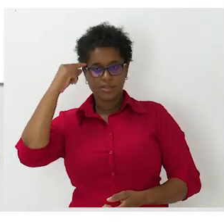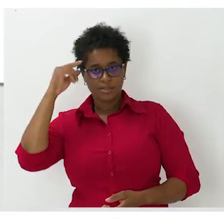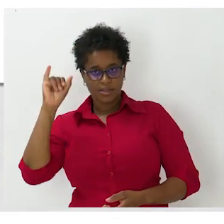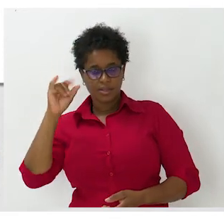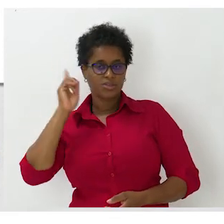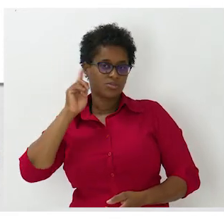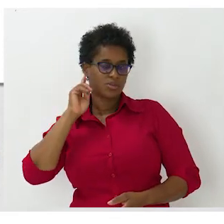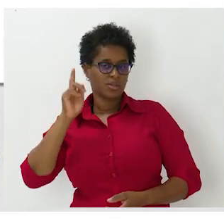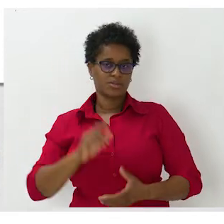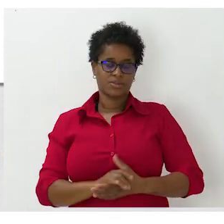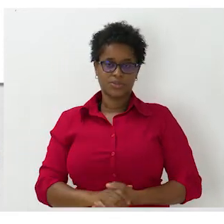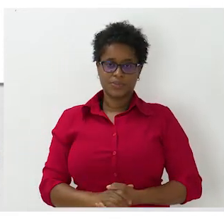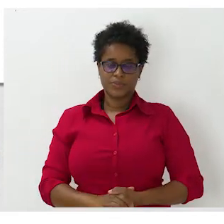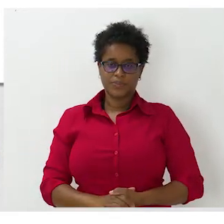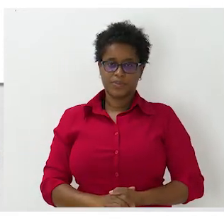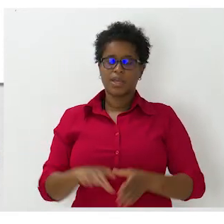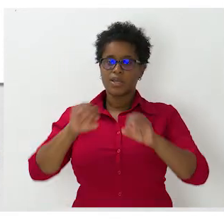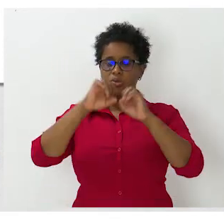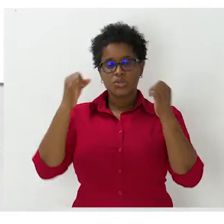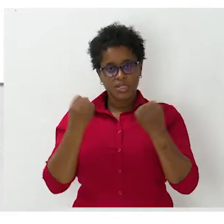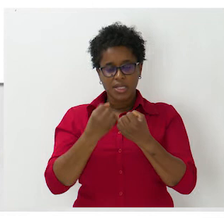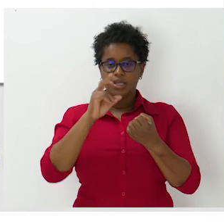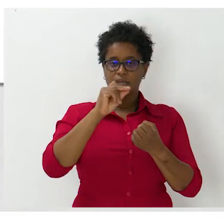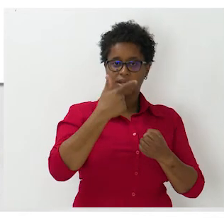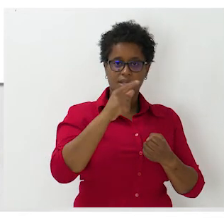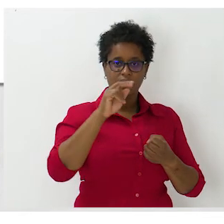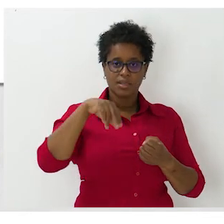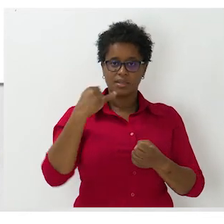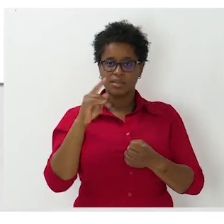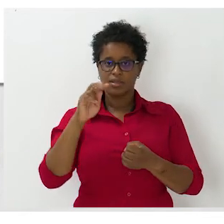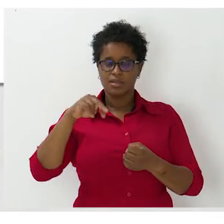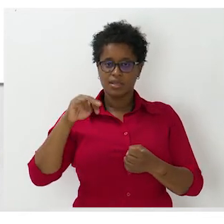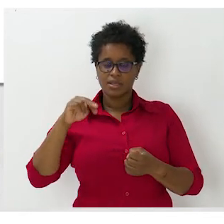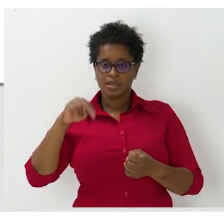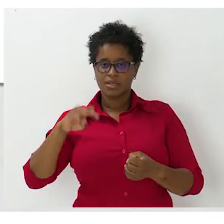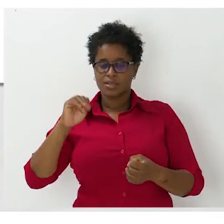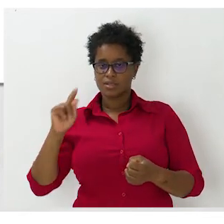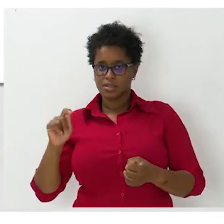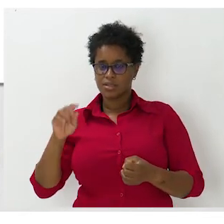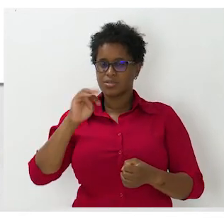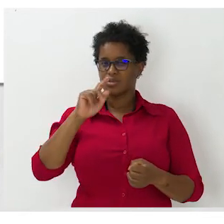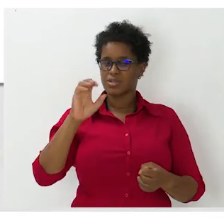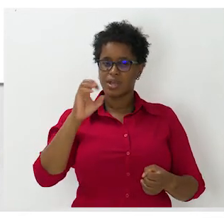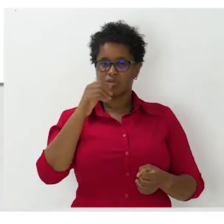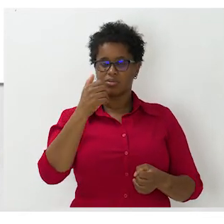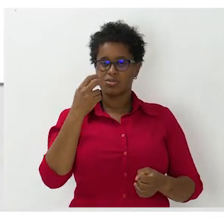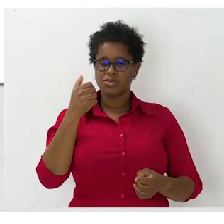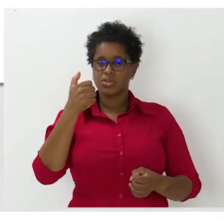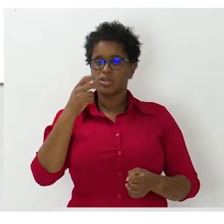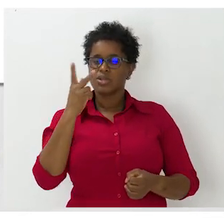ideias essenciais. A sociedade ateniense, no século V